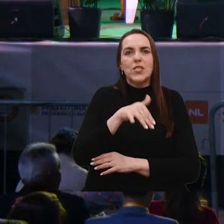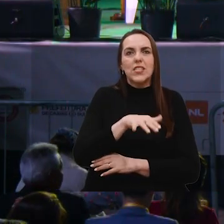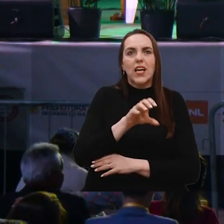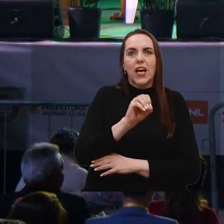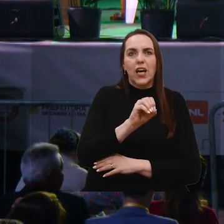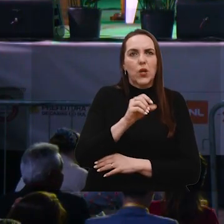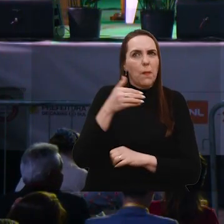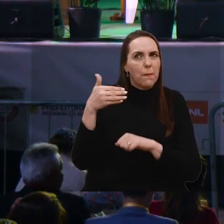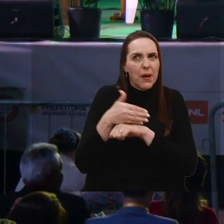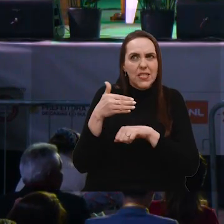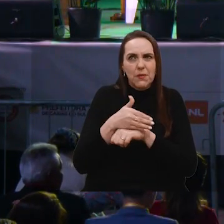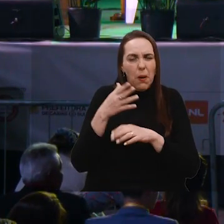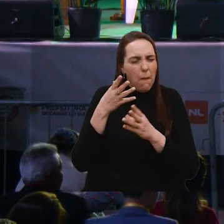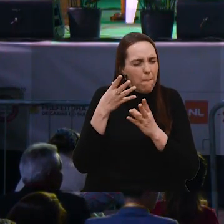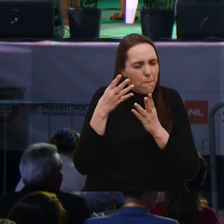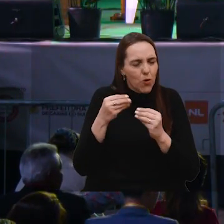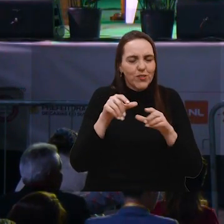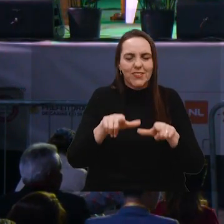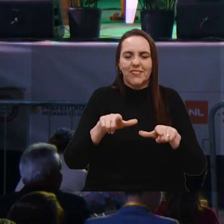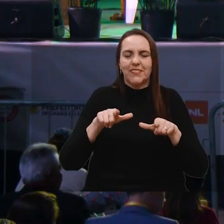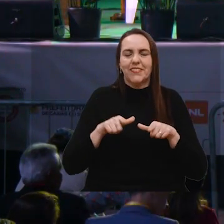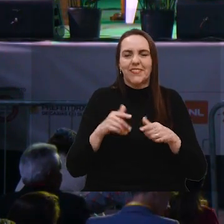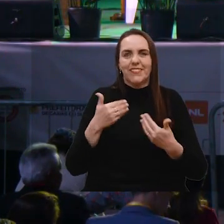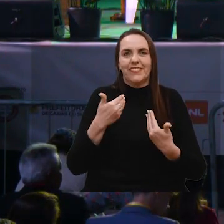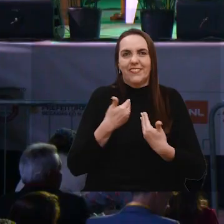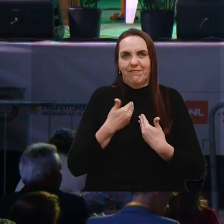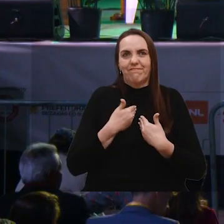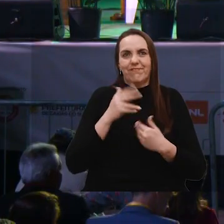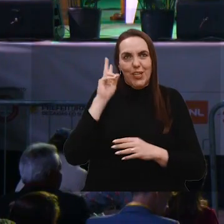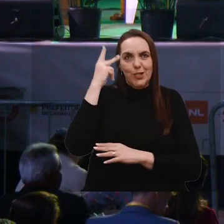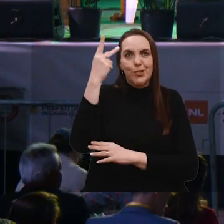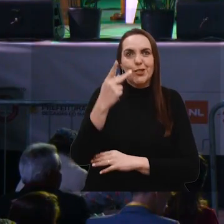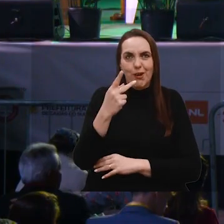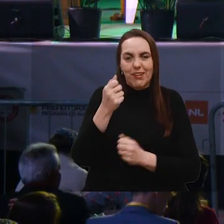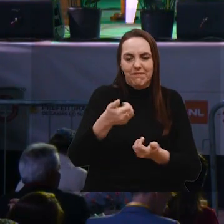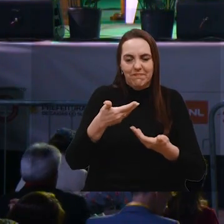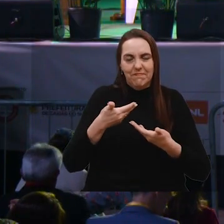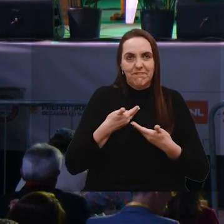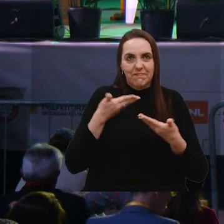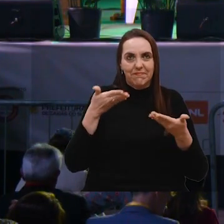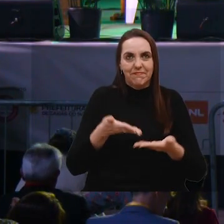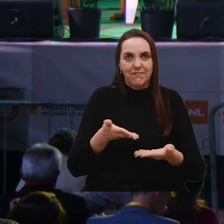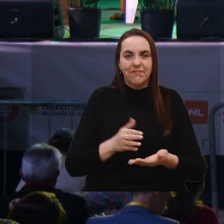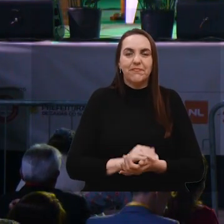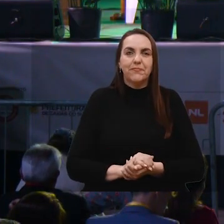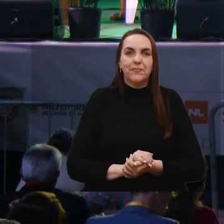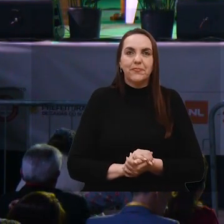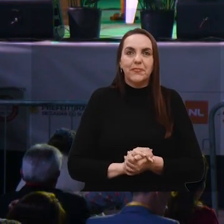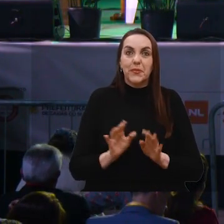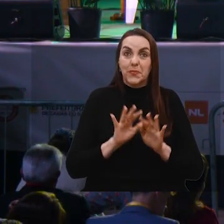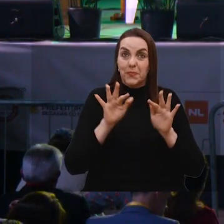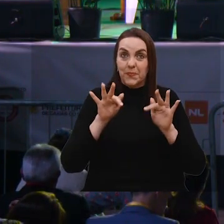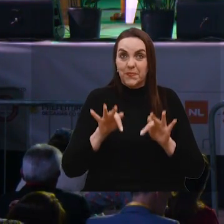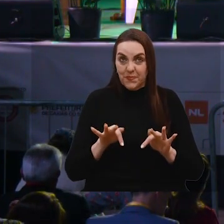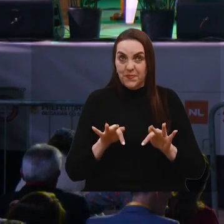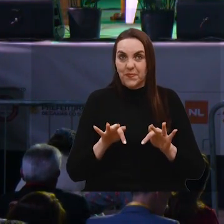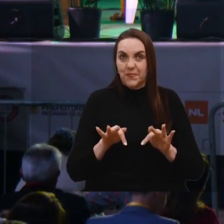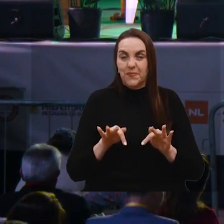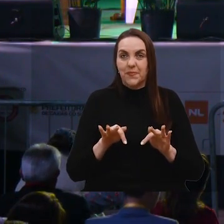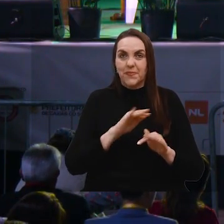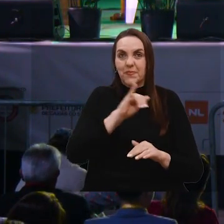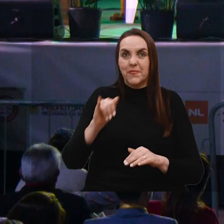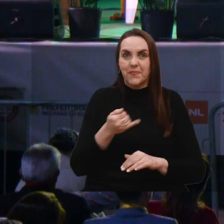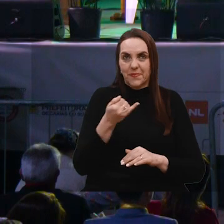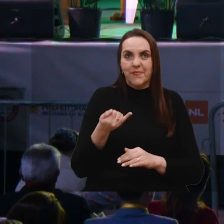muito obrigado, tu faz muito parte dessa comenda, dessa história que eu tenho, né, trazido aqui.